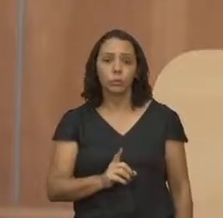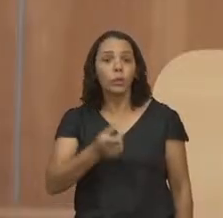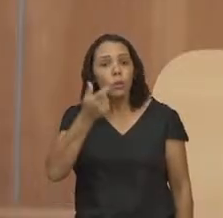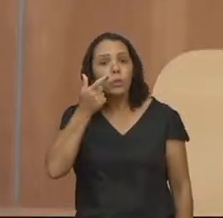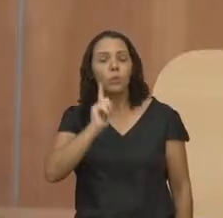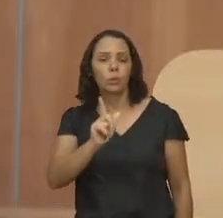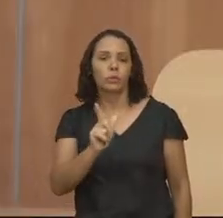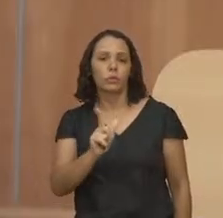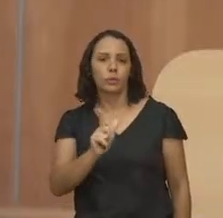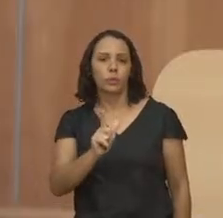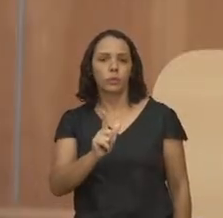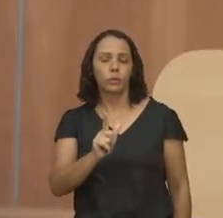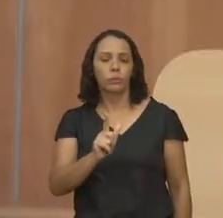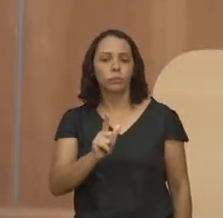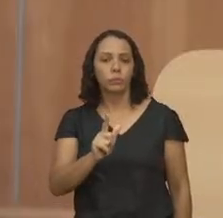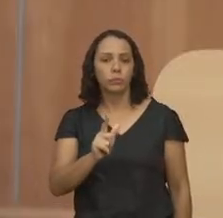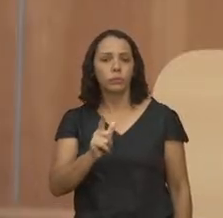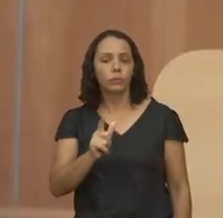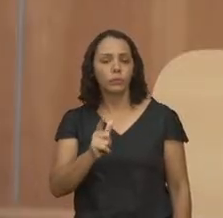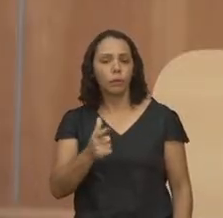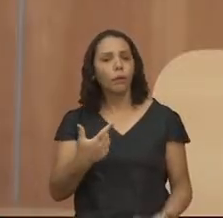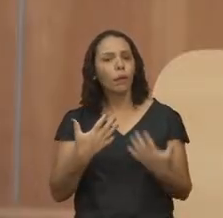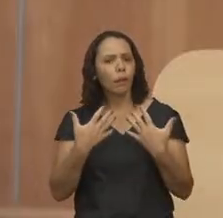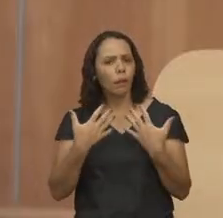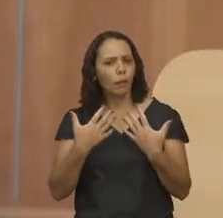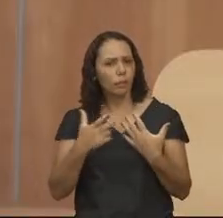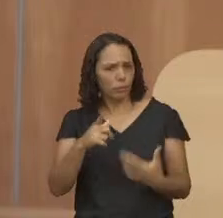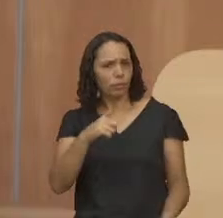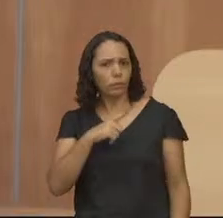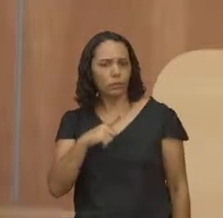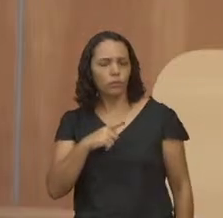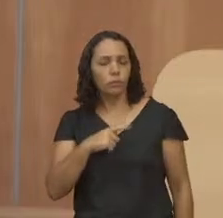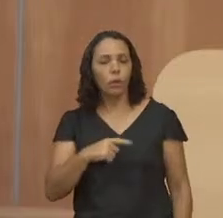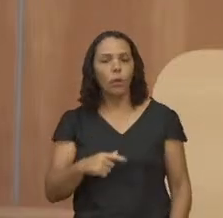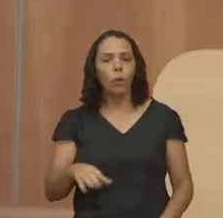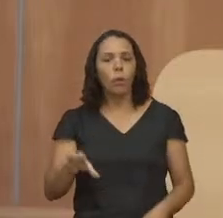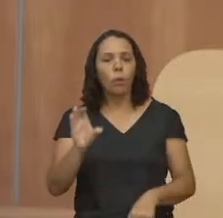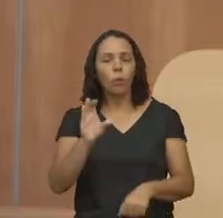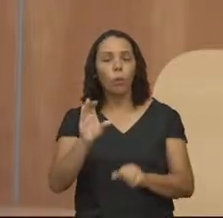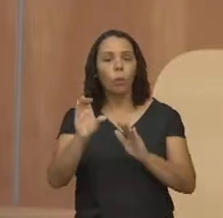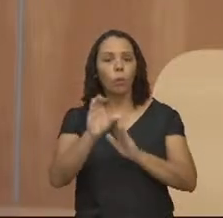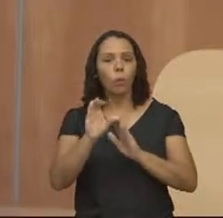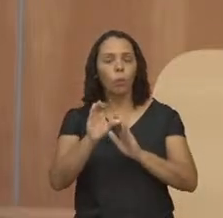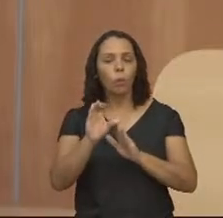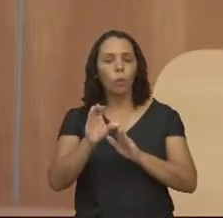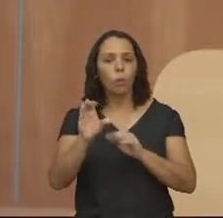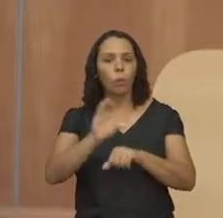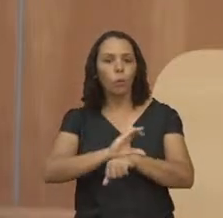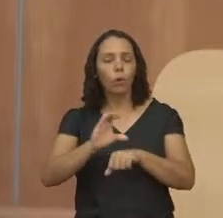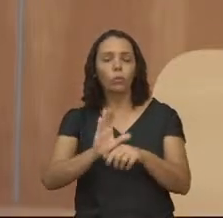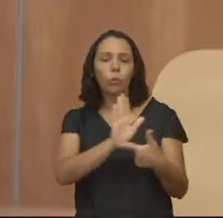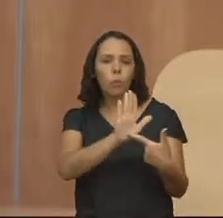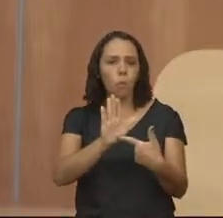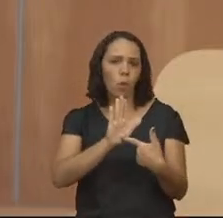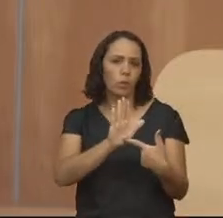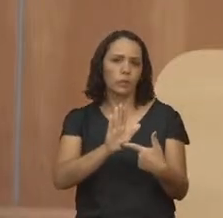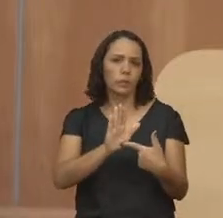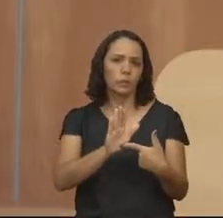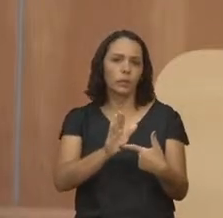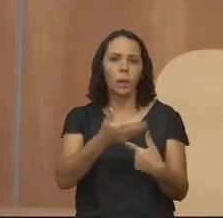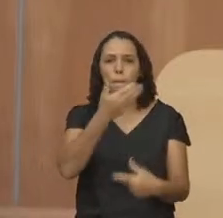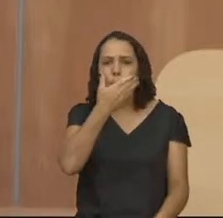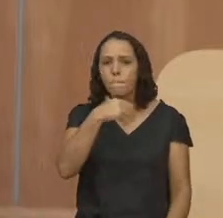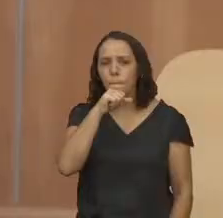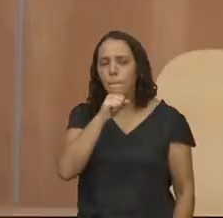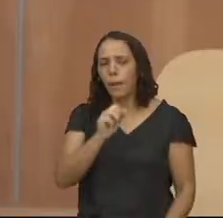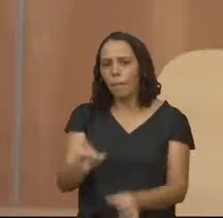exercê-los. Dizer que o Código Civil ele já prevê, né, que os pais, sobretudo aqueles que abandonam seus filhos, têm o